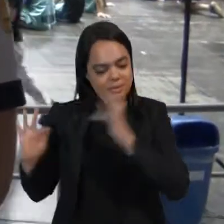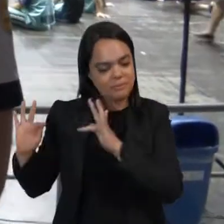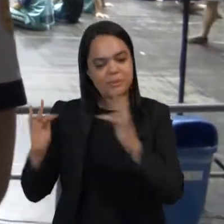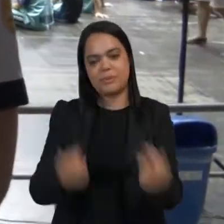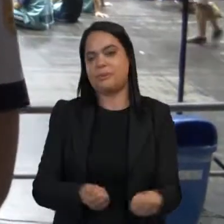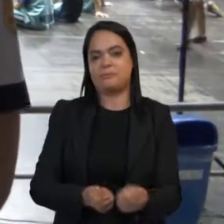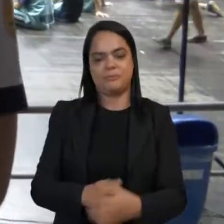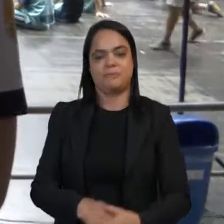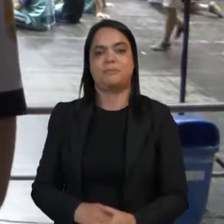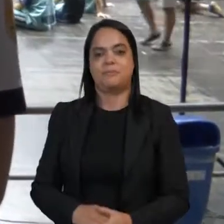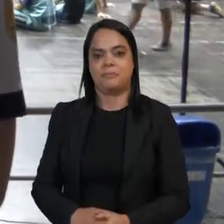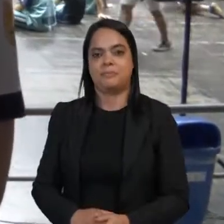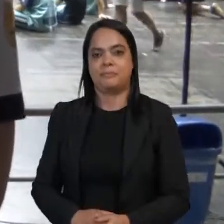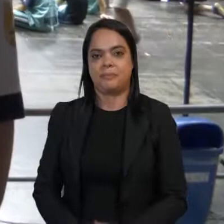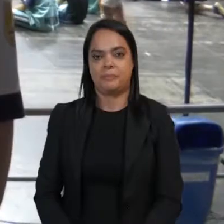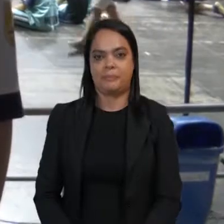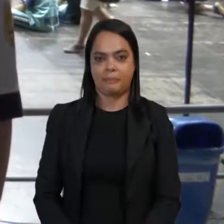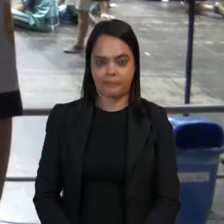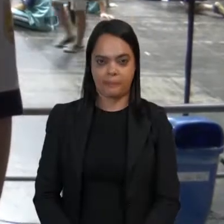mundo, sem exceção.